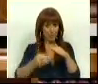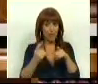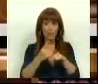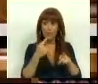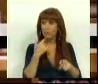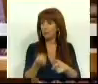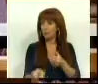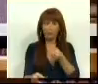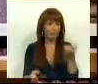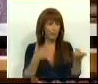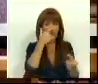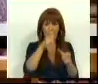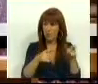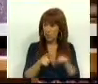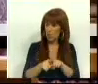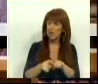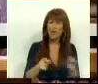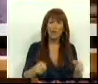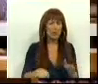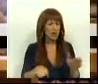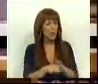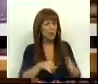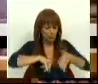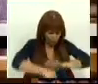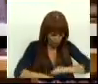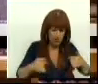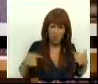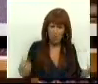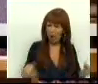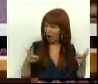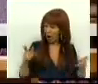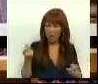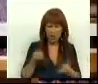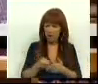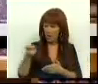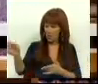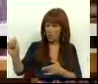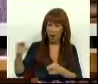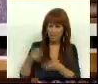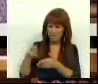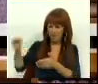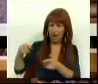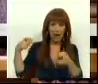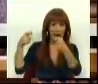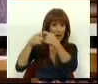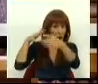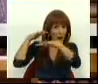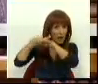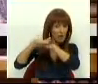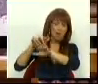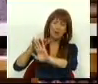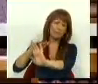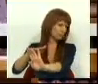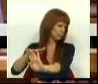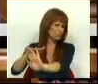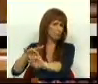porque muitas pessoas, servidas por poços e furos, não têm disponibilidade financeira para pagar a ligação à rede.